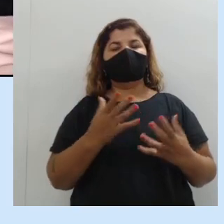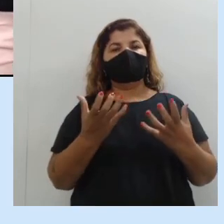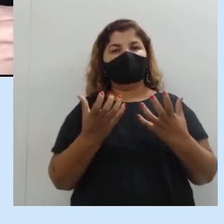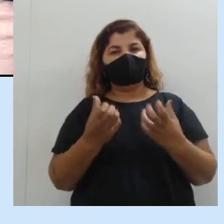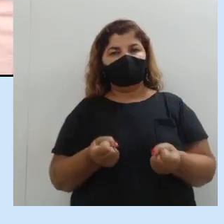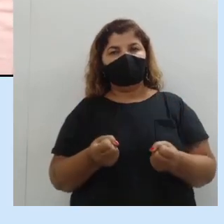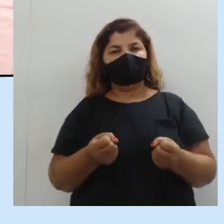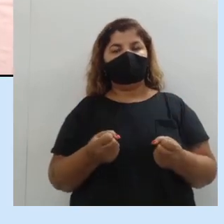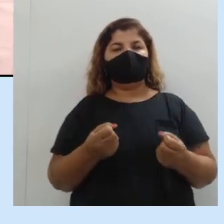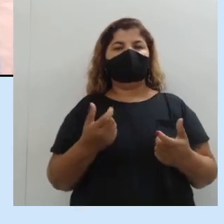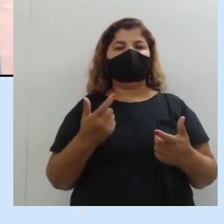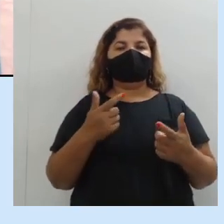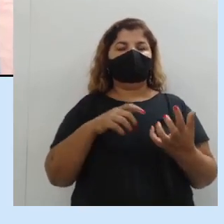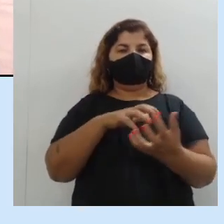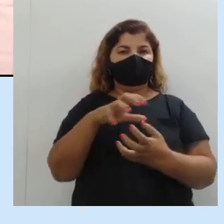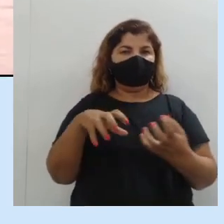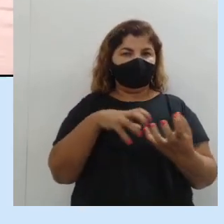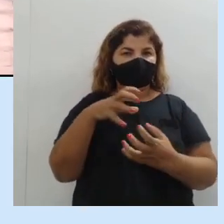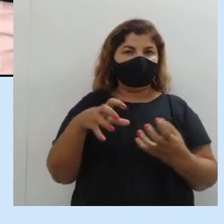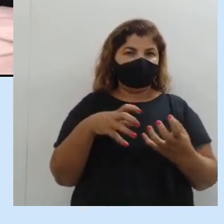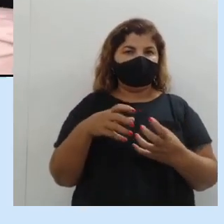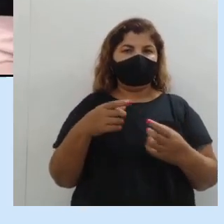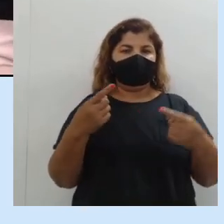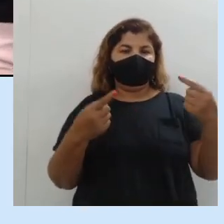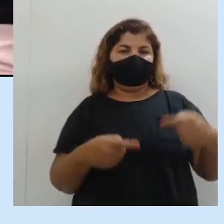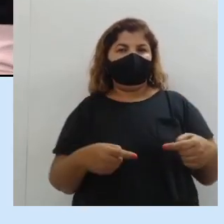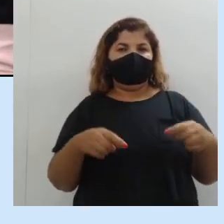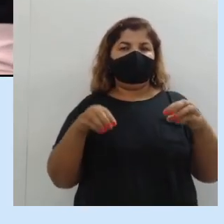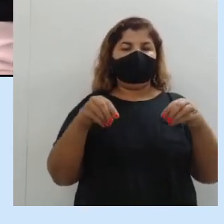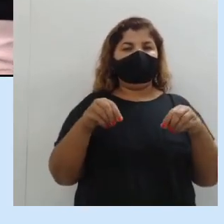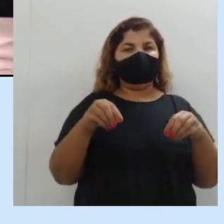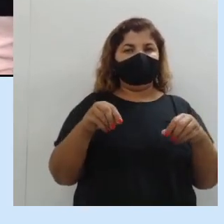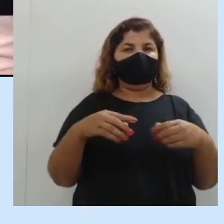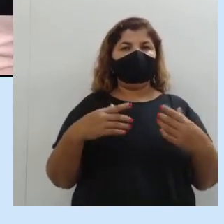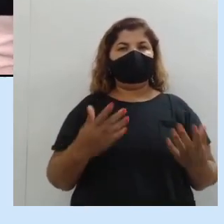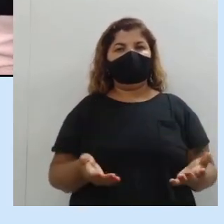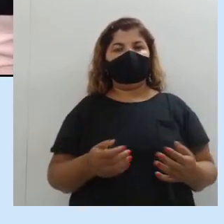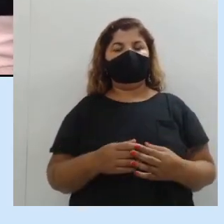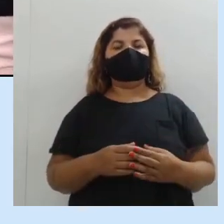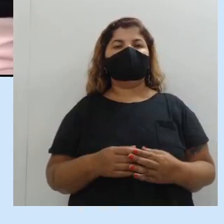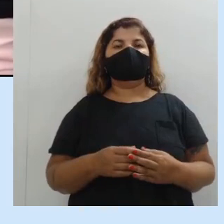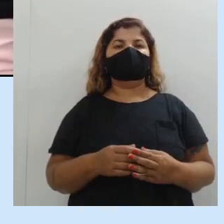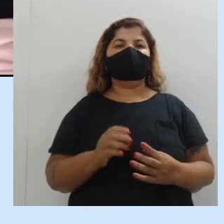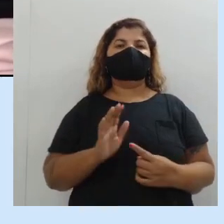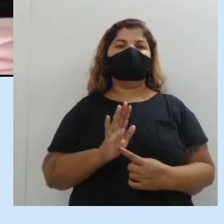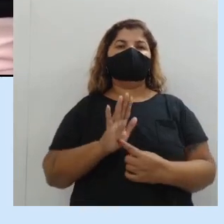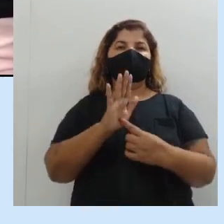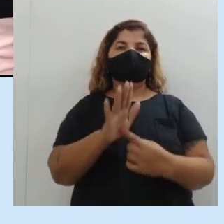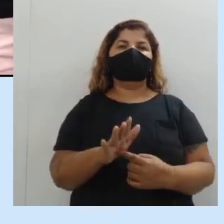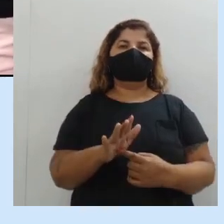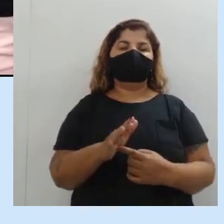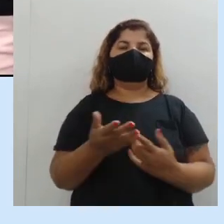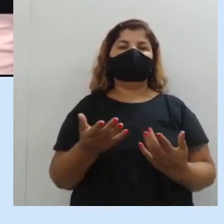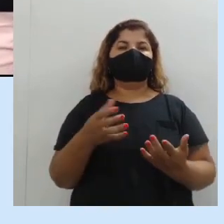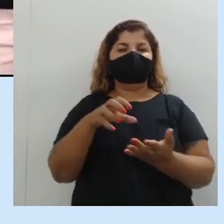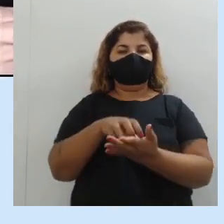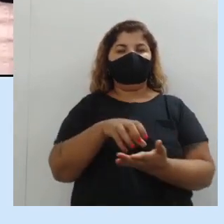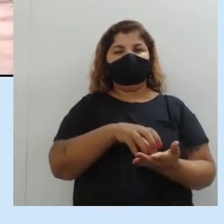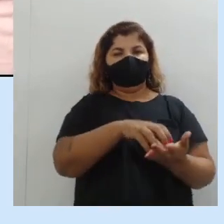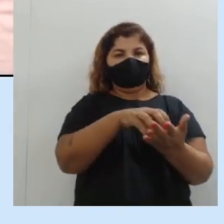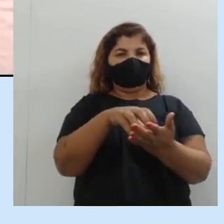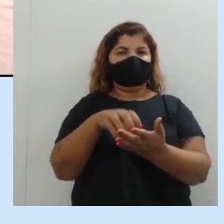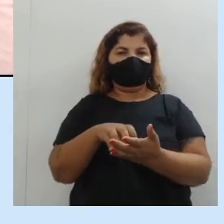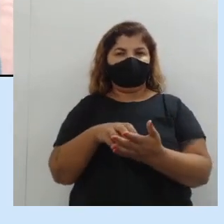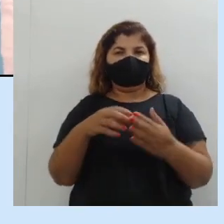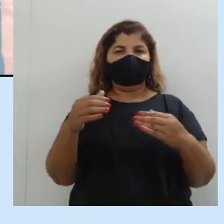os conflitos ocasionados pela disputa de terras. Ele mostra o que? Os grandes centros urbanos,